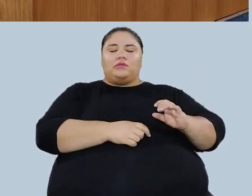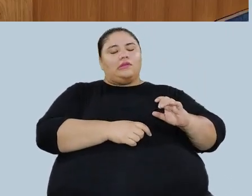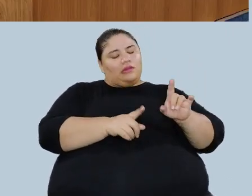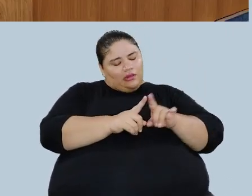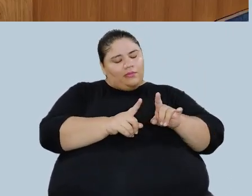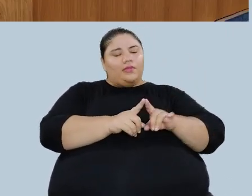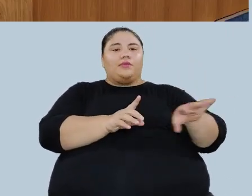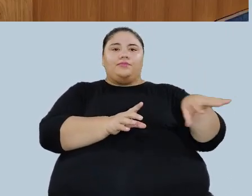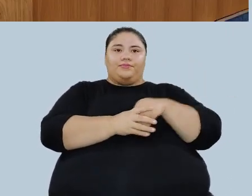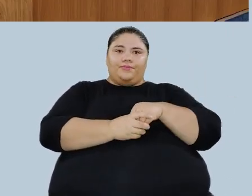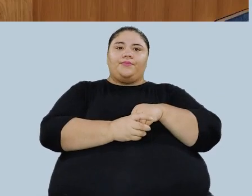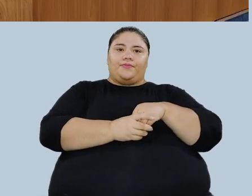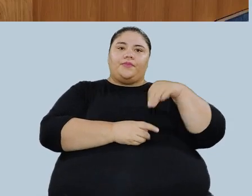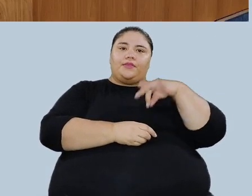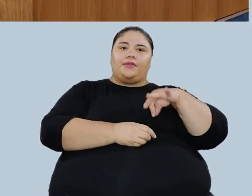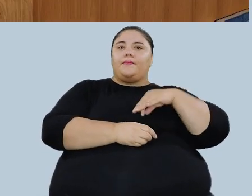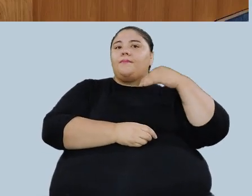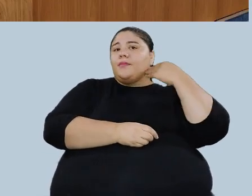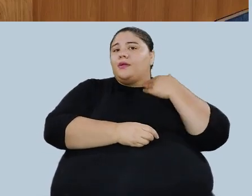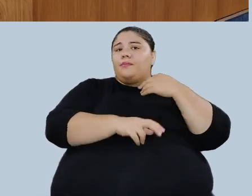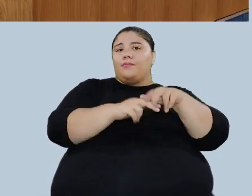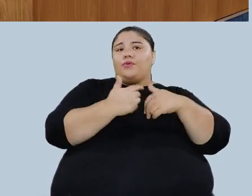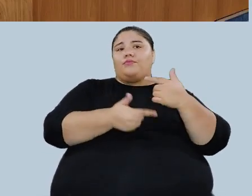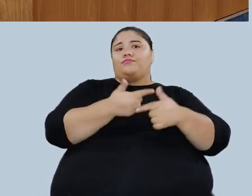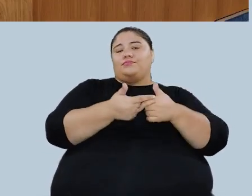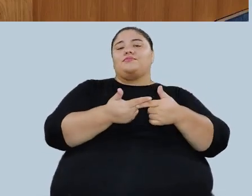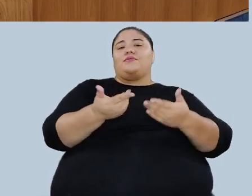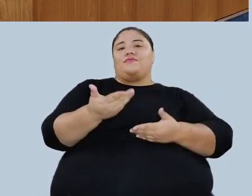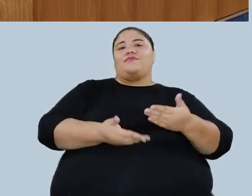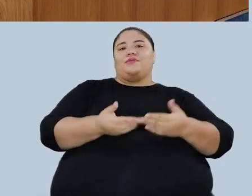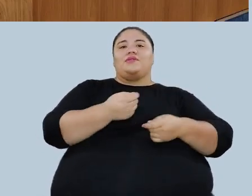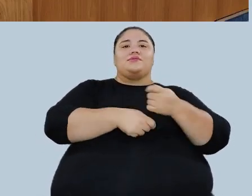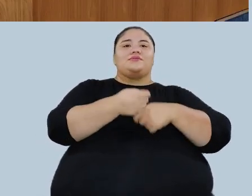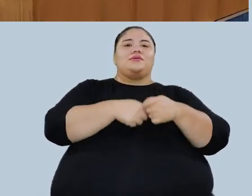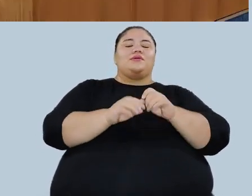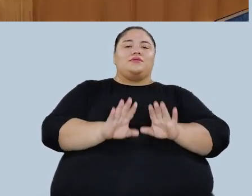abrange a remuneração bancária por operações financeiras. Sim.